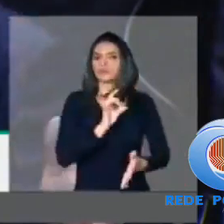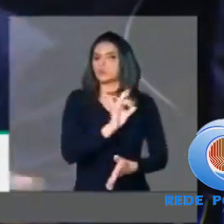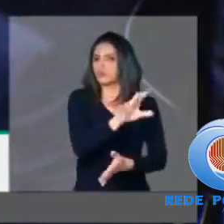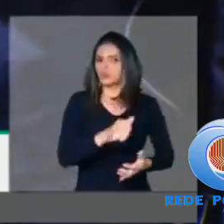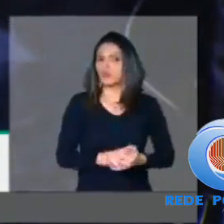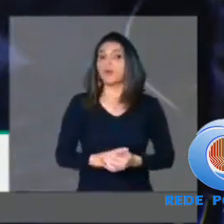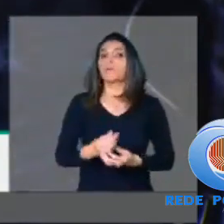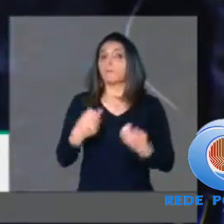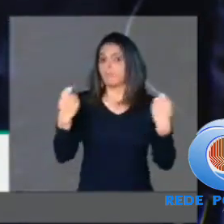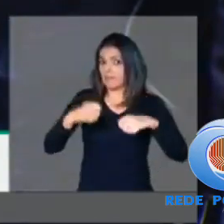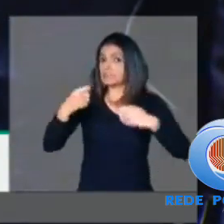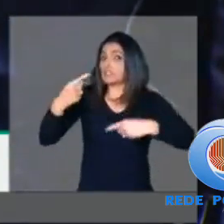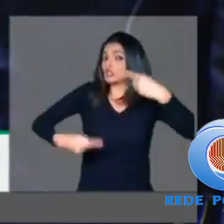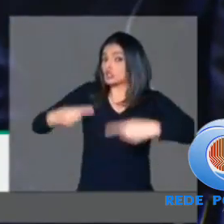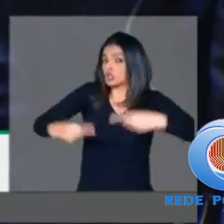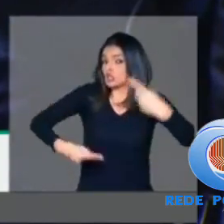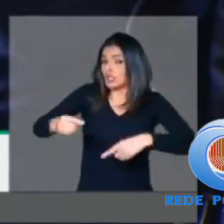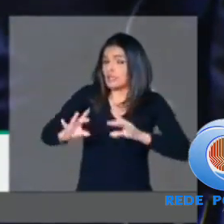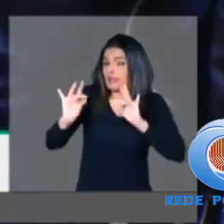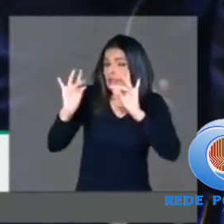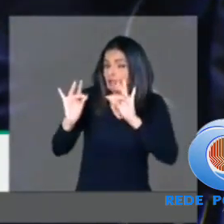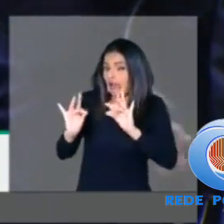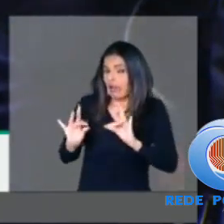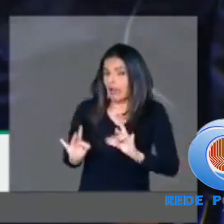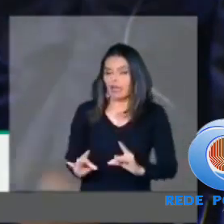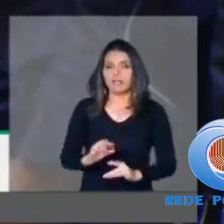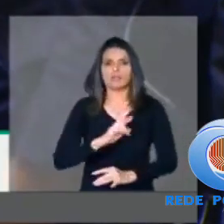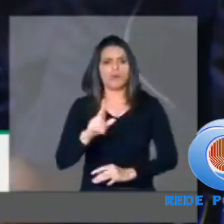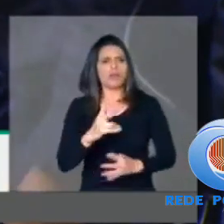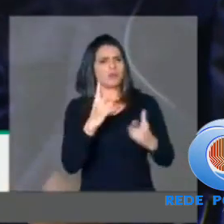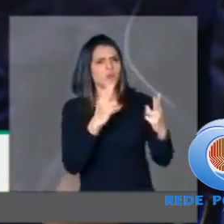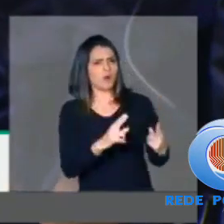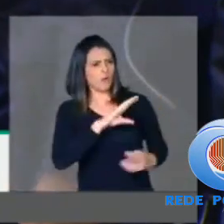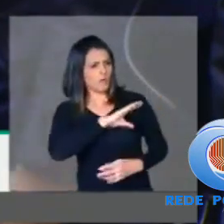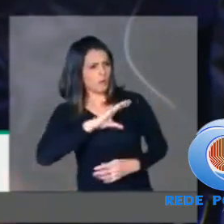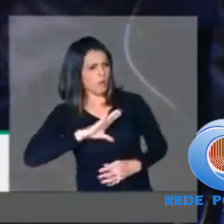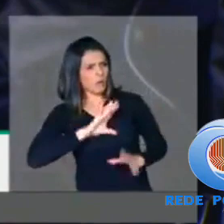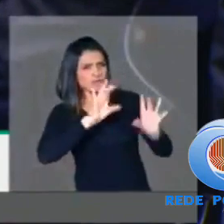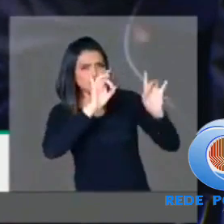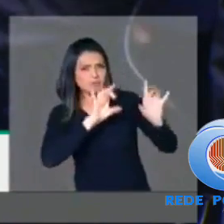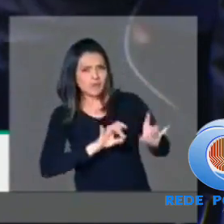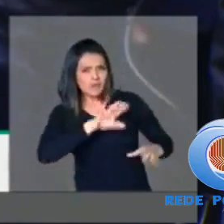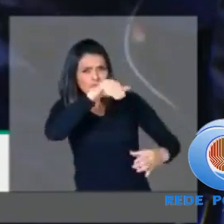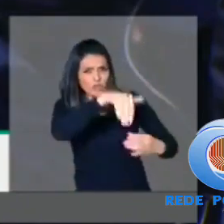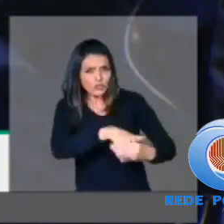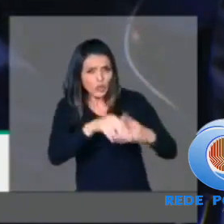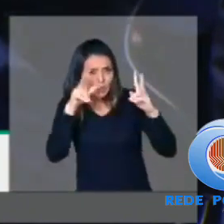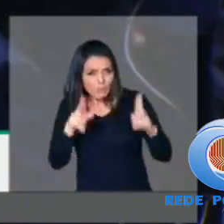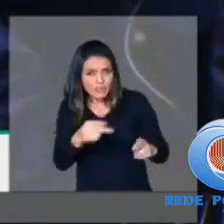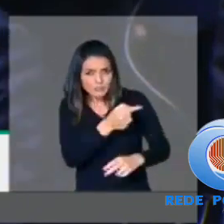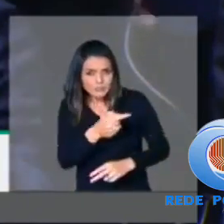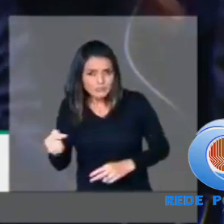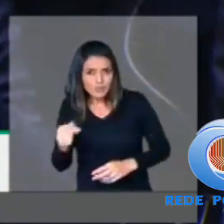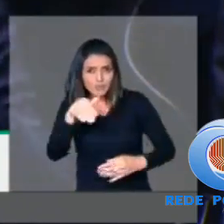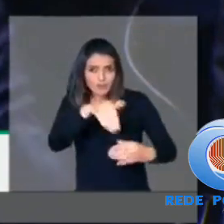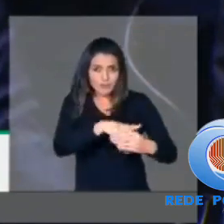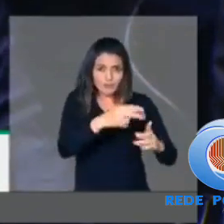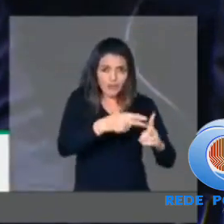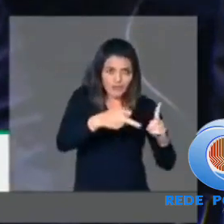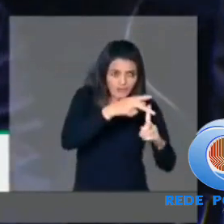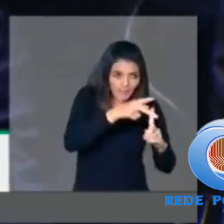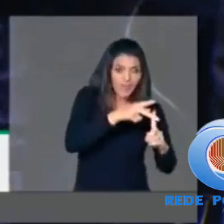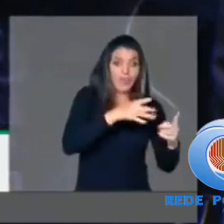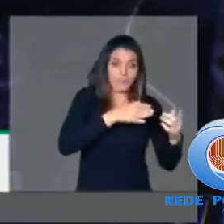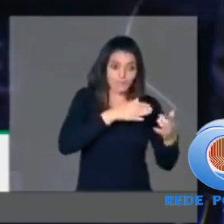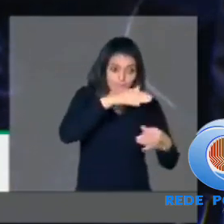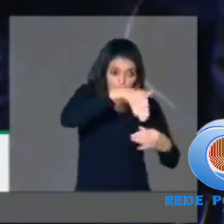não como foi na comissão especial, uma votação que aconteceu na mesma semana da votação da reforma da Previdência. Acho que nós devíamos